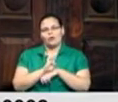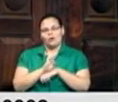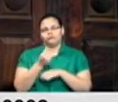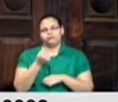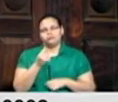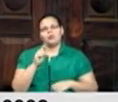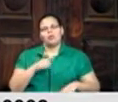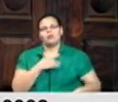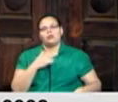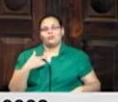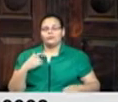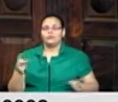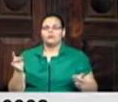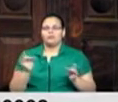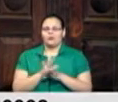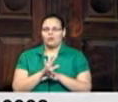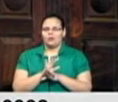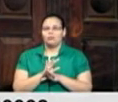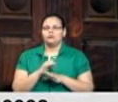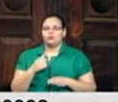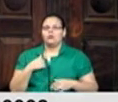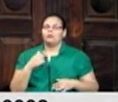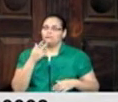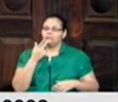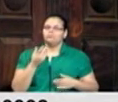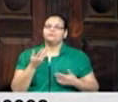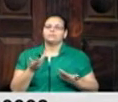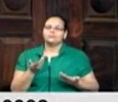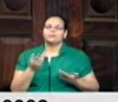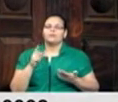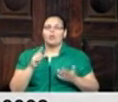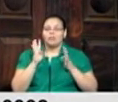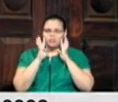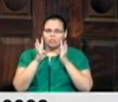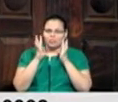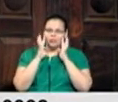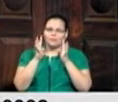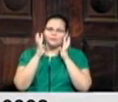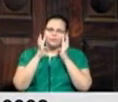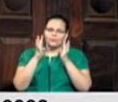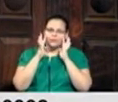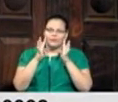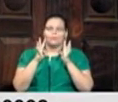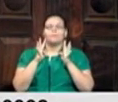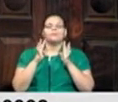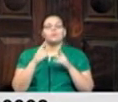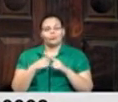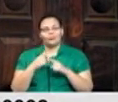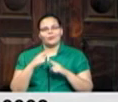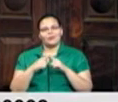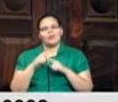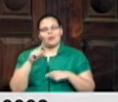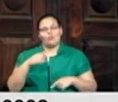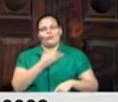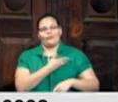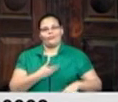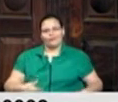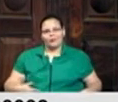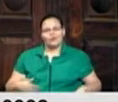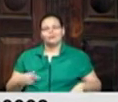presidente, encerrando, estou aqui chamando a atenção porque é um governo que